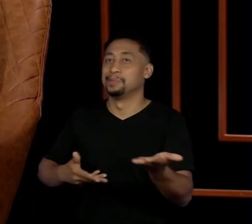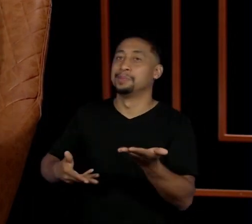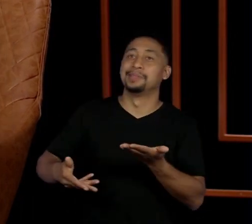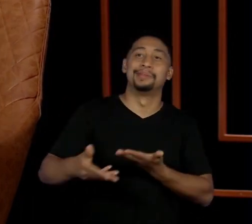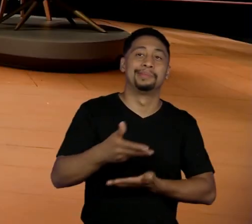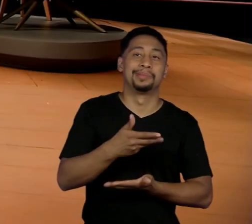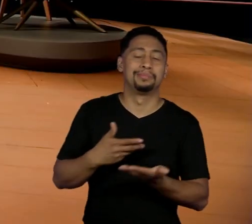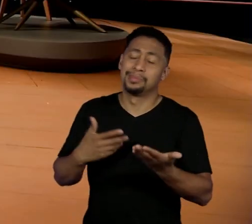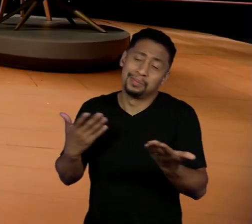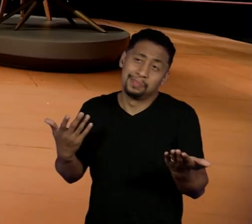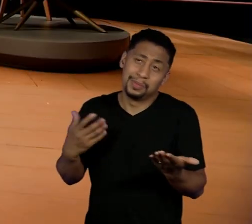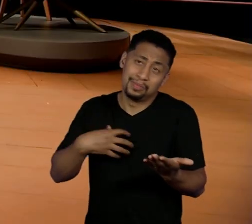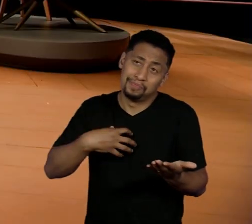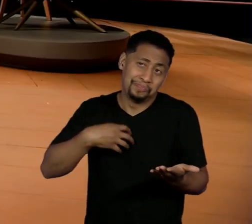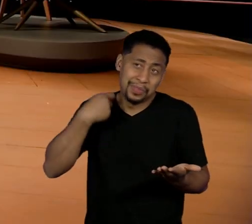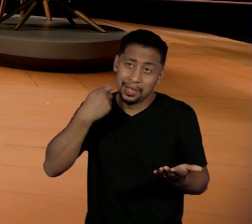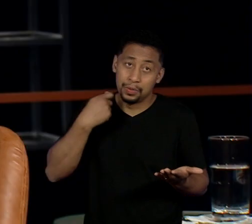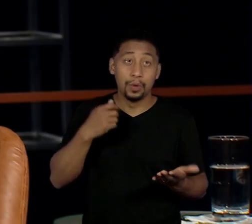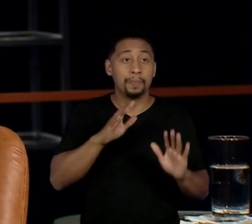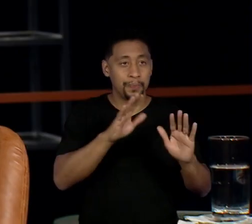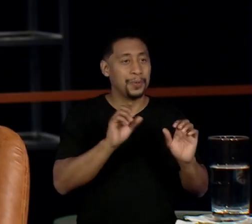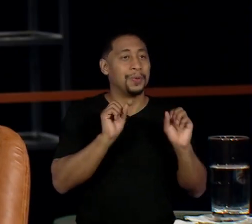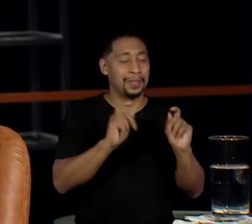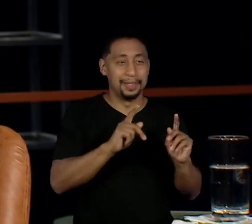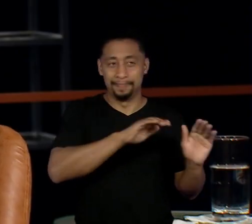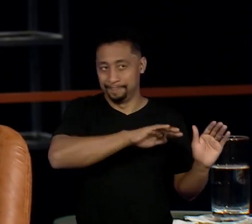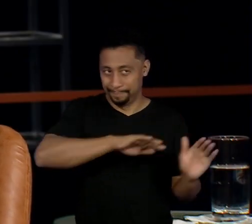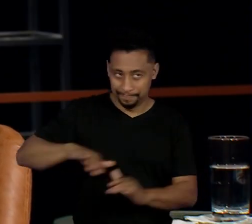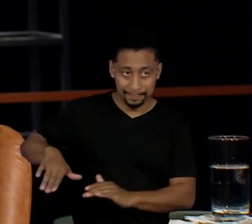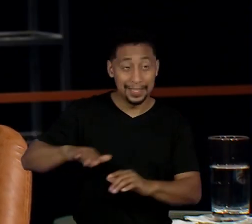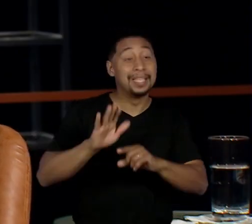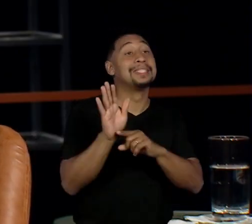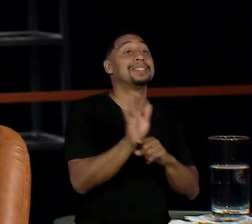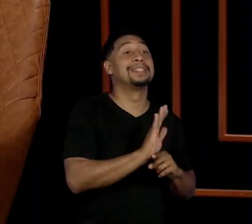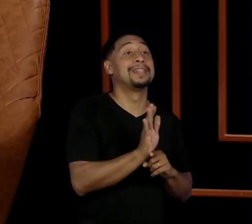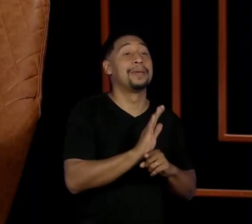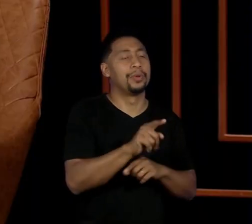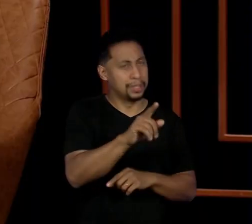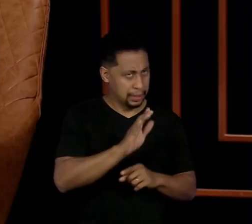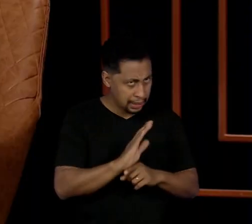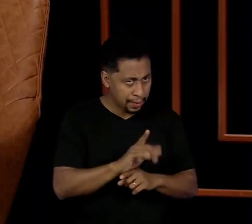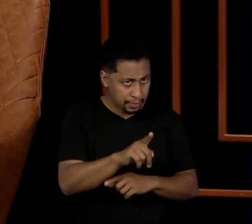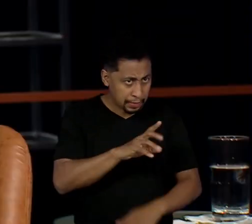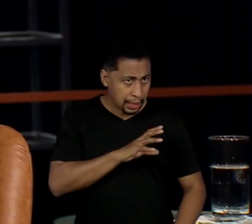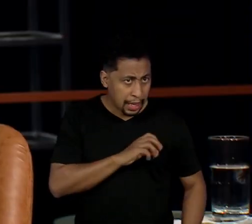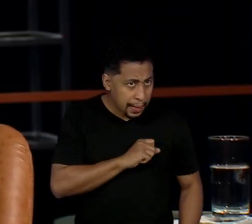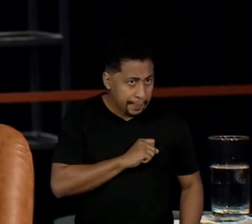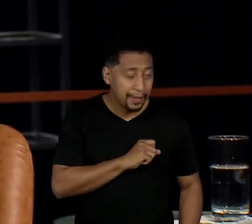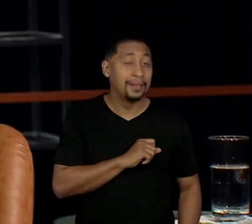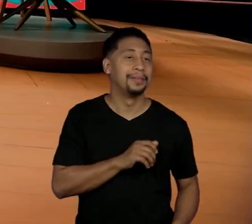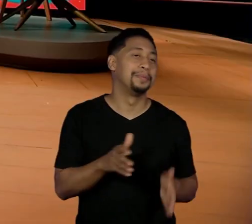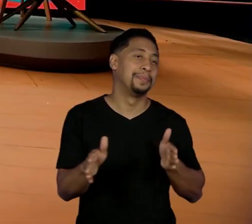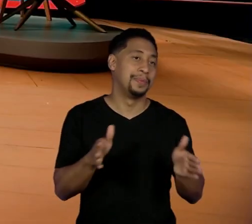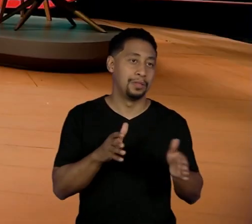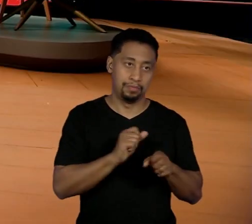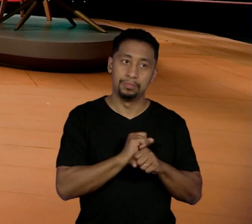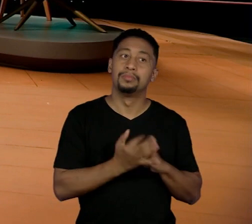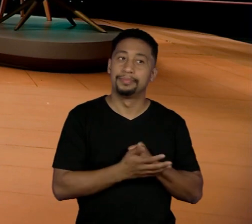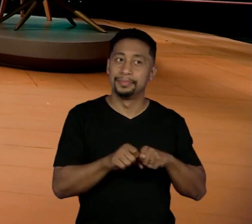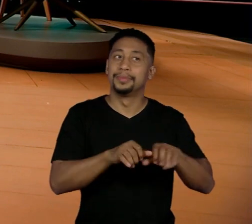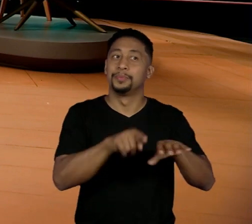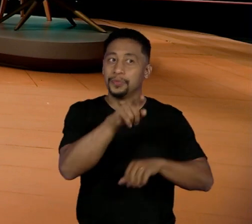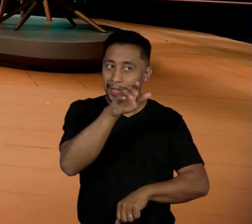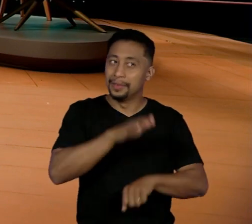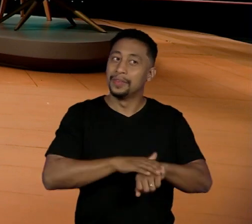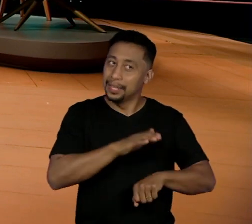ator, sabe? Agora, cinema. Cinema é outra das suas paixões, né? Você chegou a fazer filmes, inclusive, durante a pandemia, né? Sim.